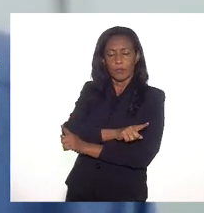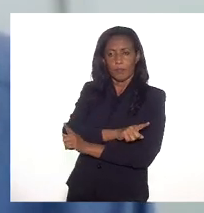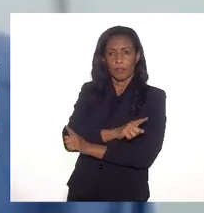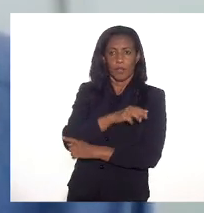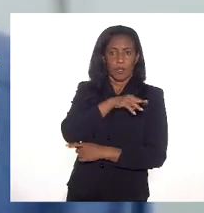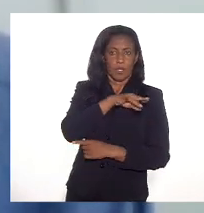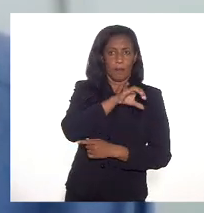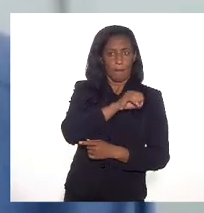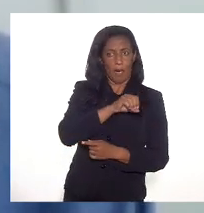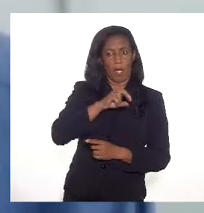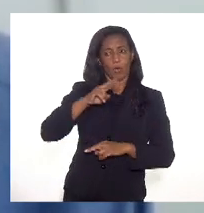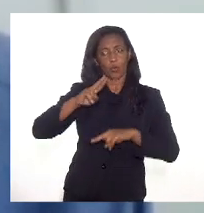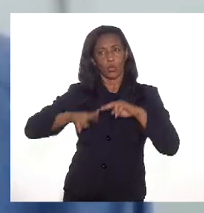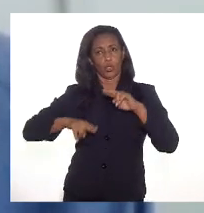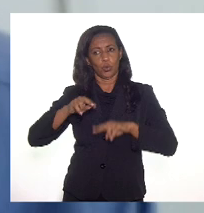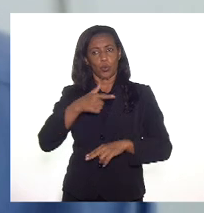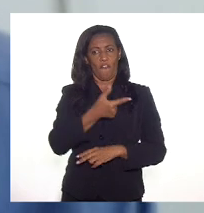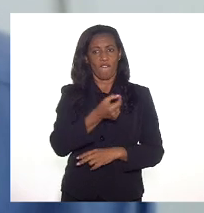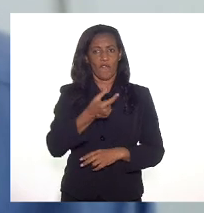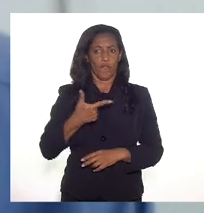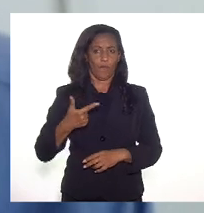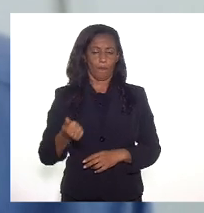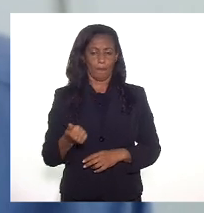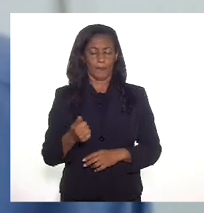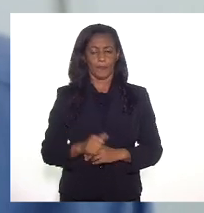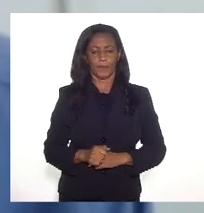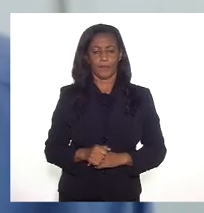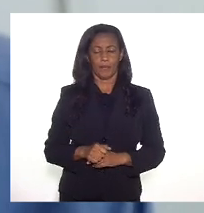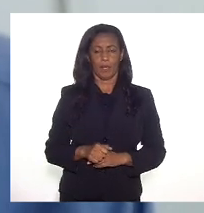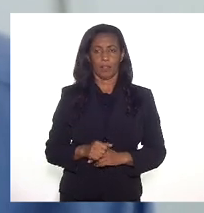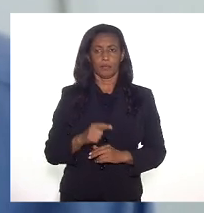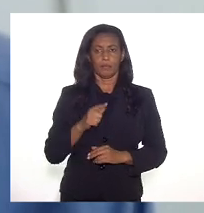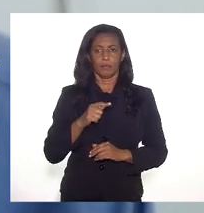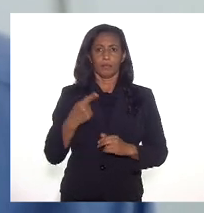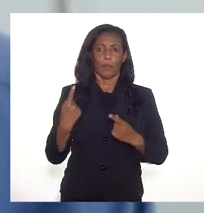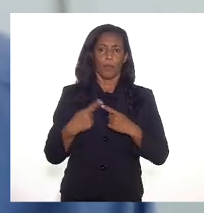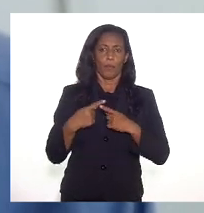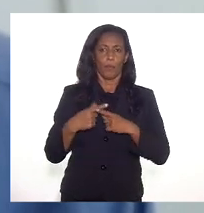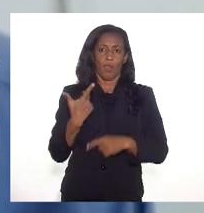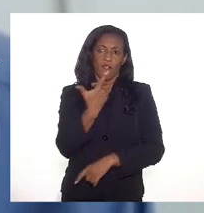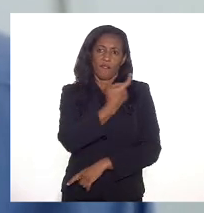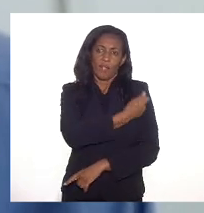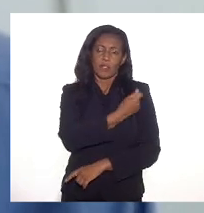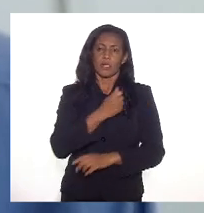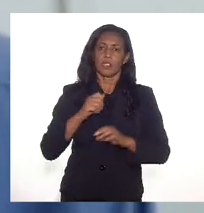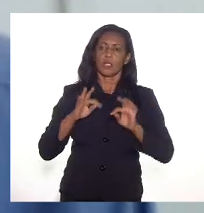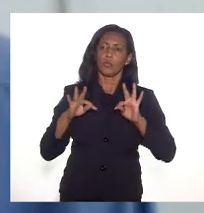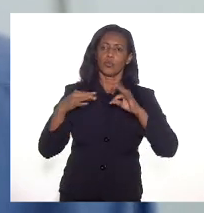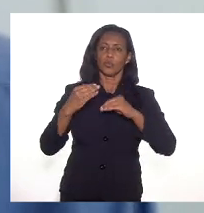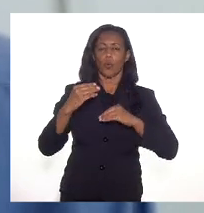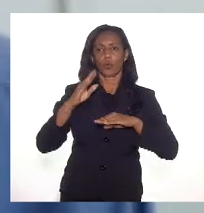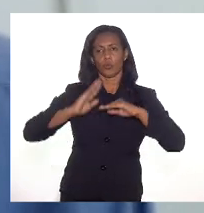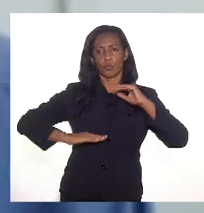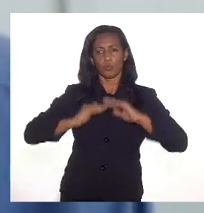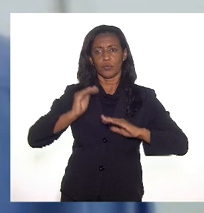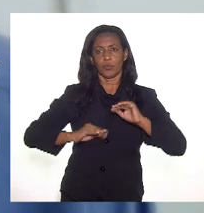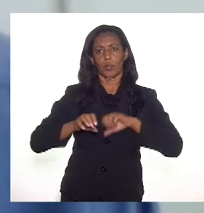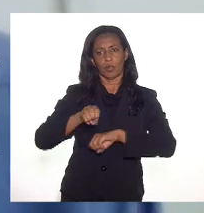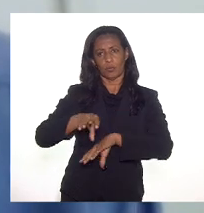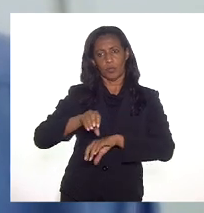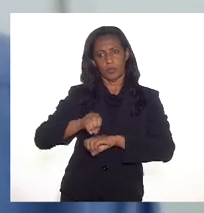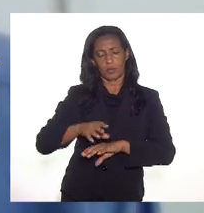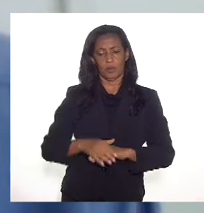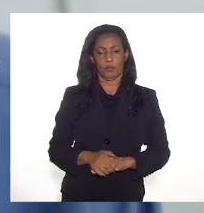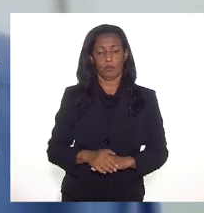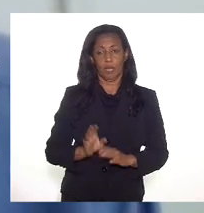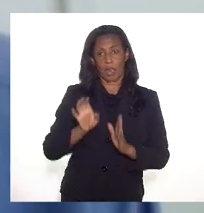de maio e junho de 21, permitindo a imunização do maior quantitativo possível de profissionais de educação.